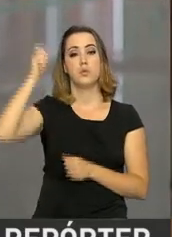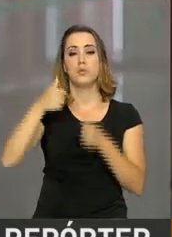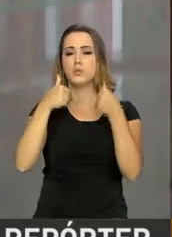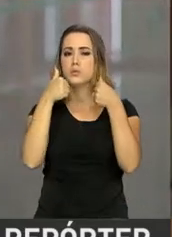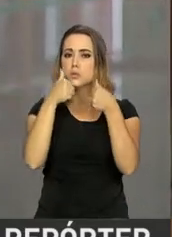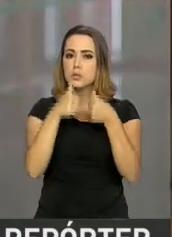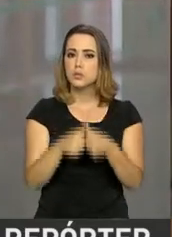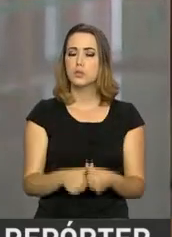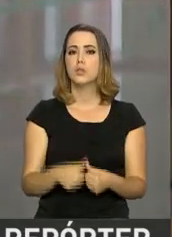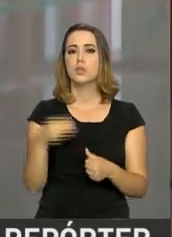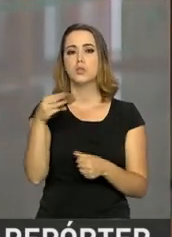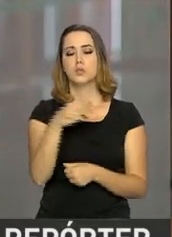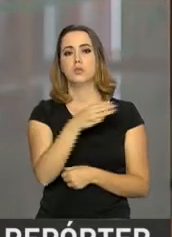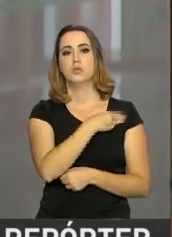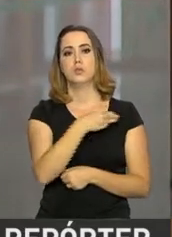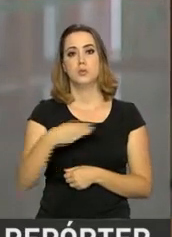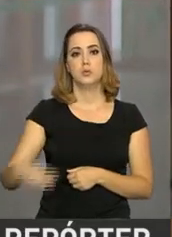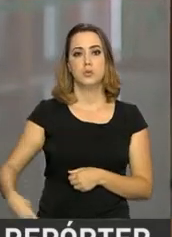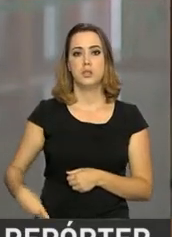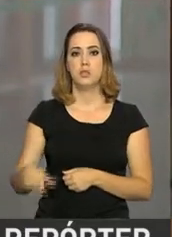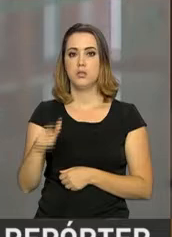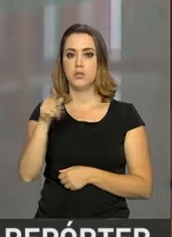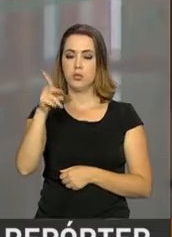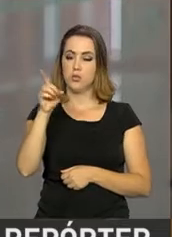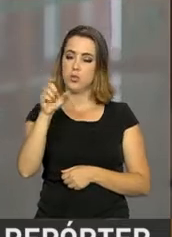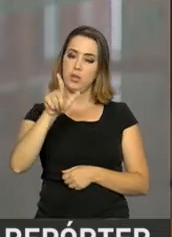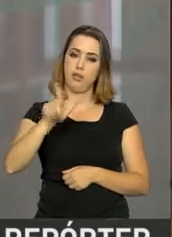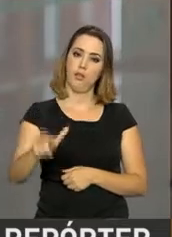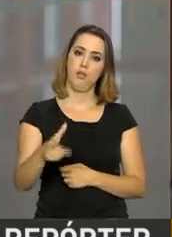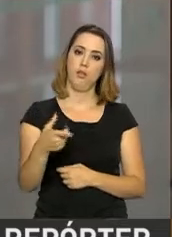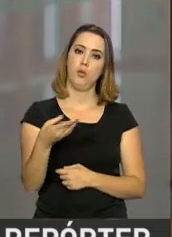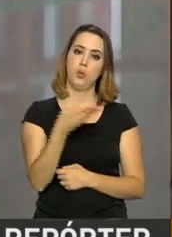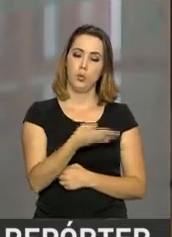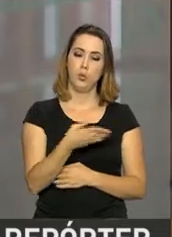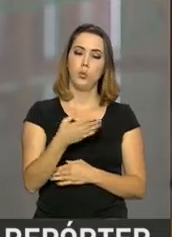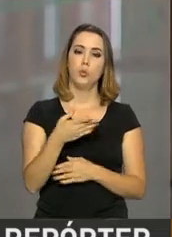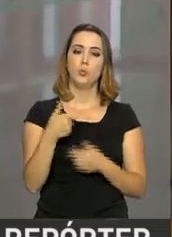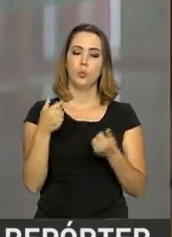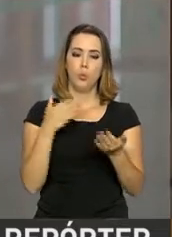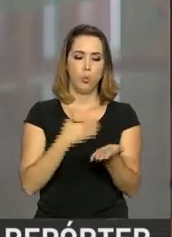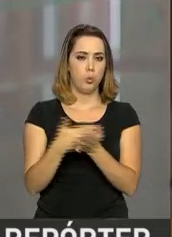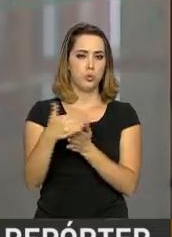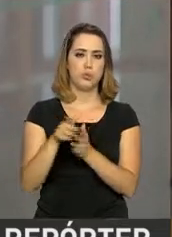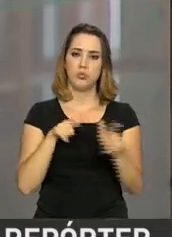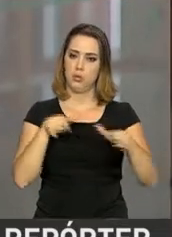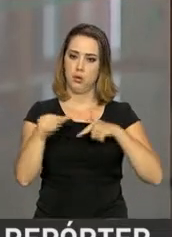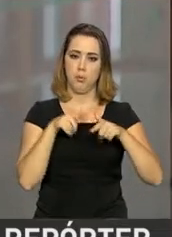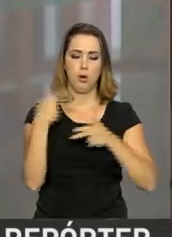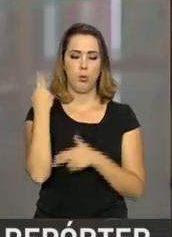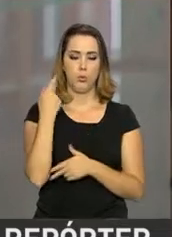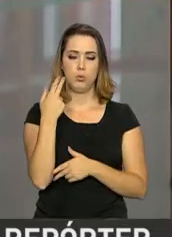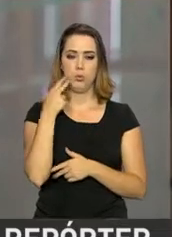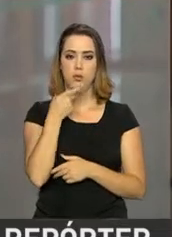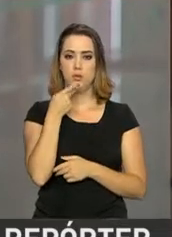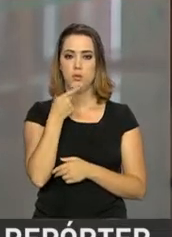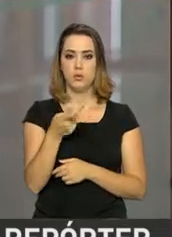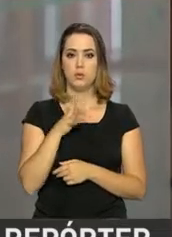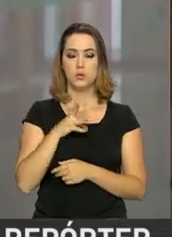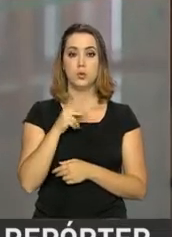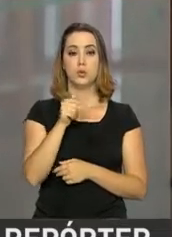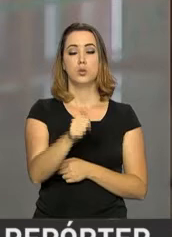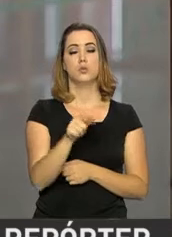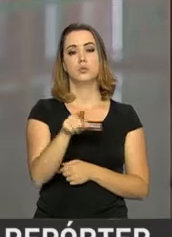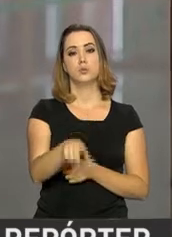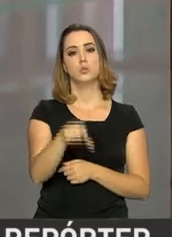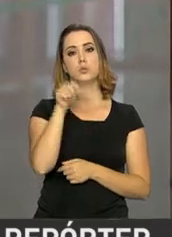do ministro da secretaria de governo geddel vieira lima no cargo segundo o porta voz o presidente temer ressaltou que todas as decisões